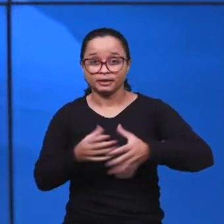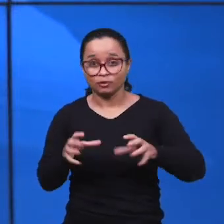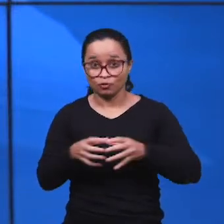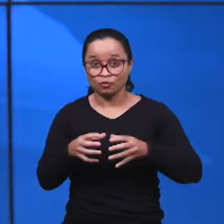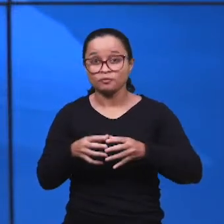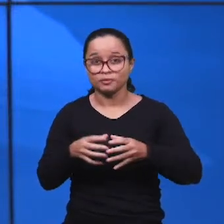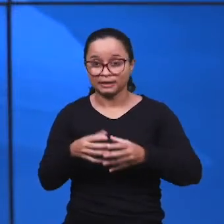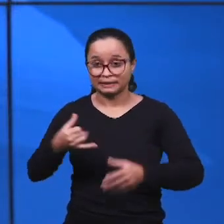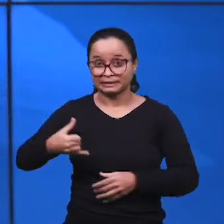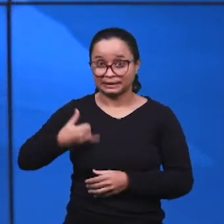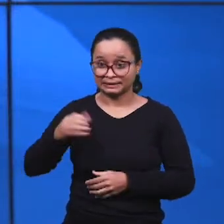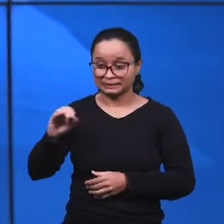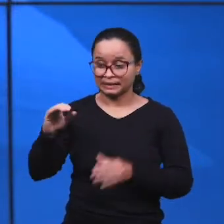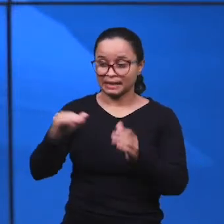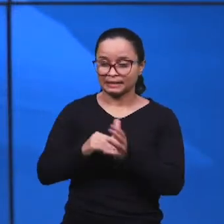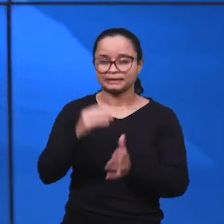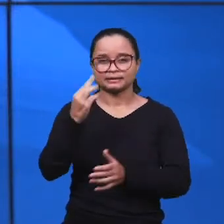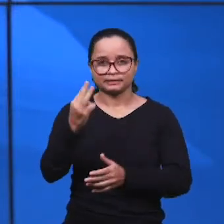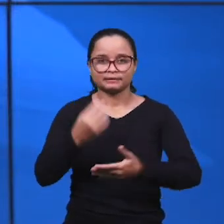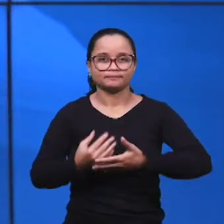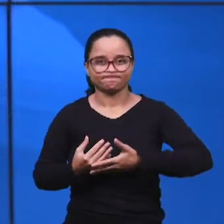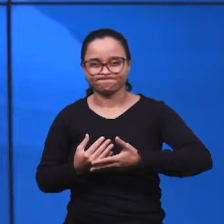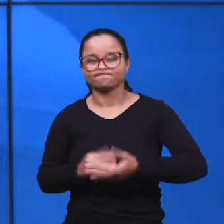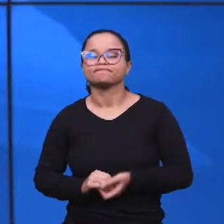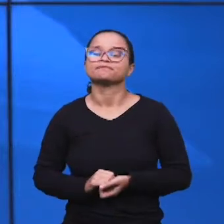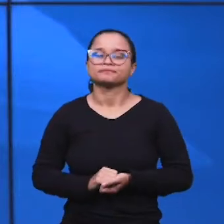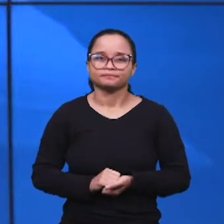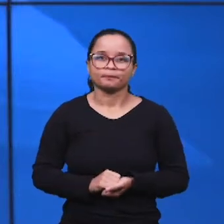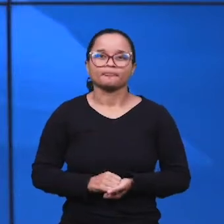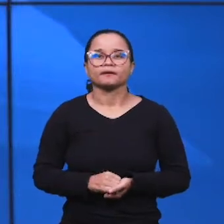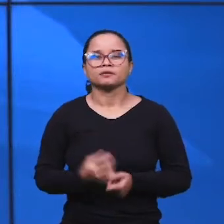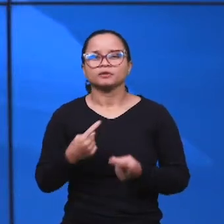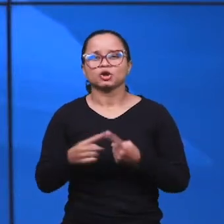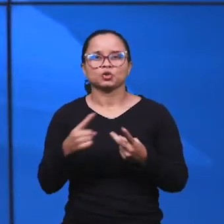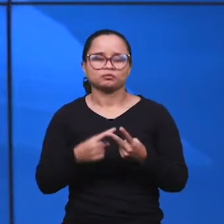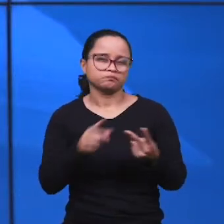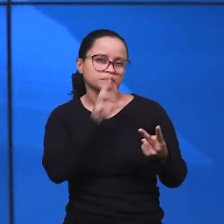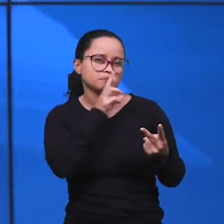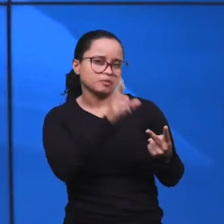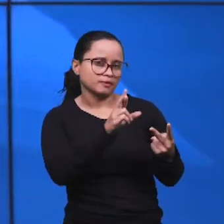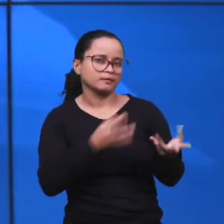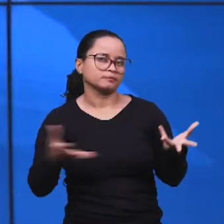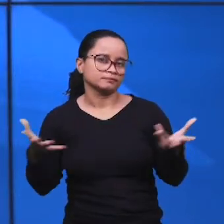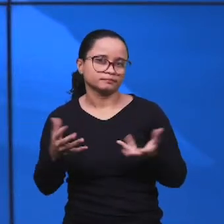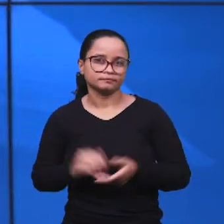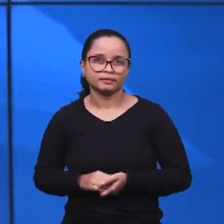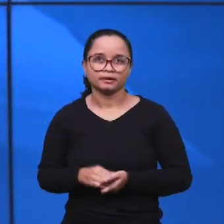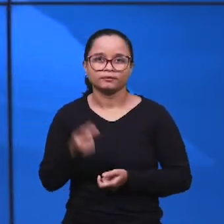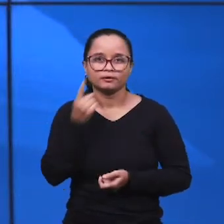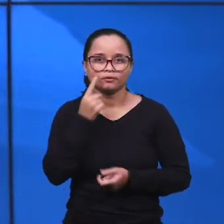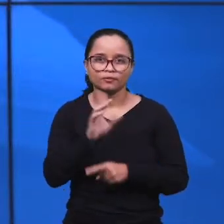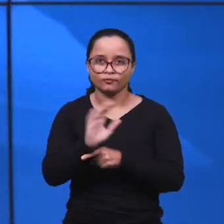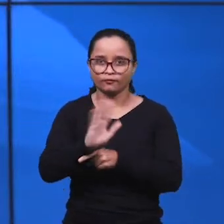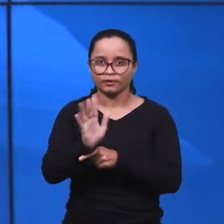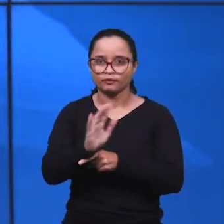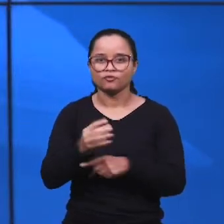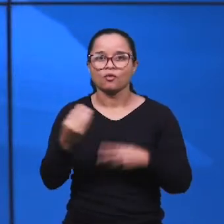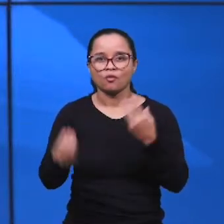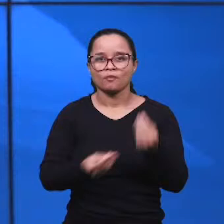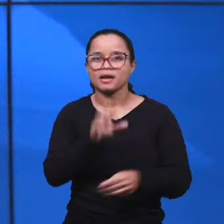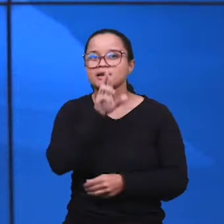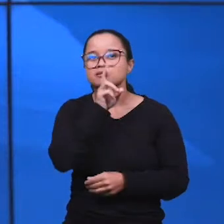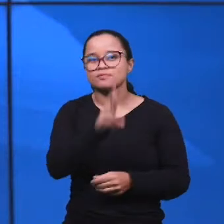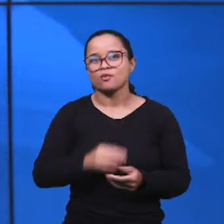de 0 a 3 anos de idade. E nós vamos ter duas respostas aqui que eles deram, e os irmãos vão ver no vídeo como eles